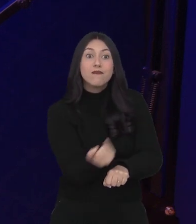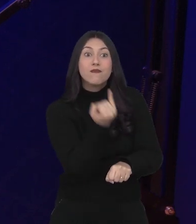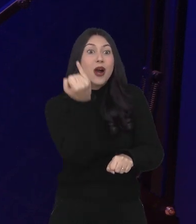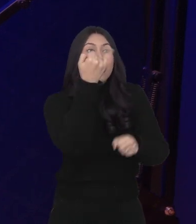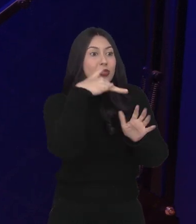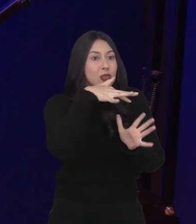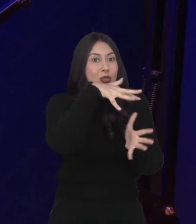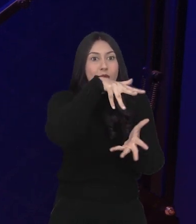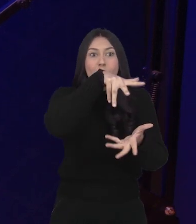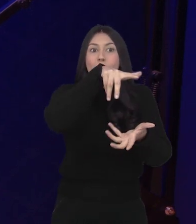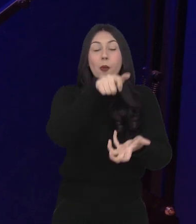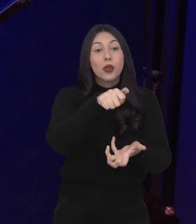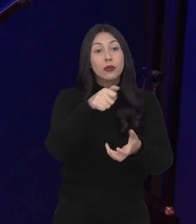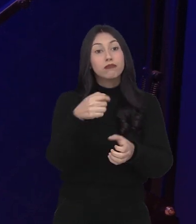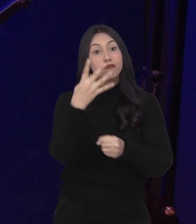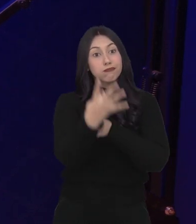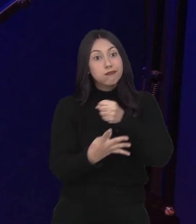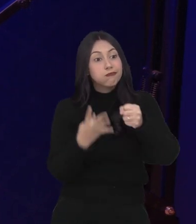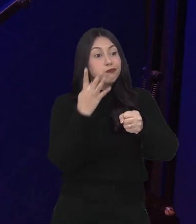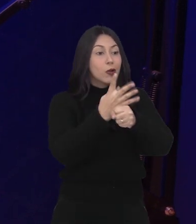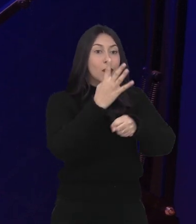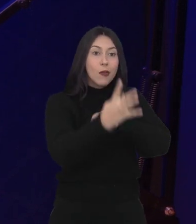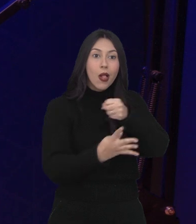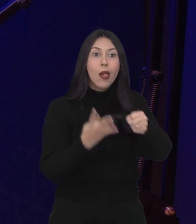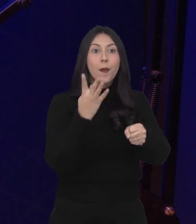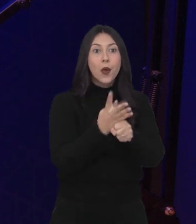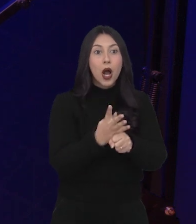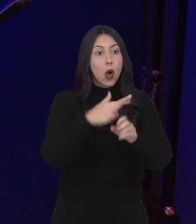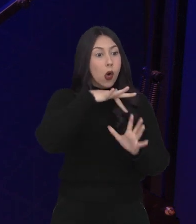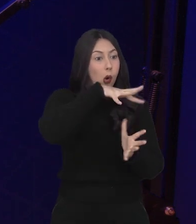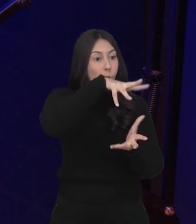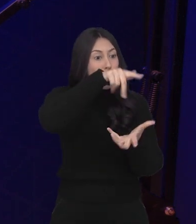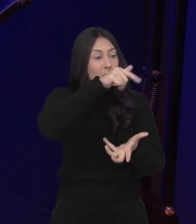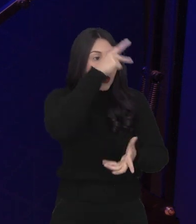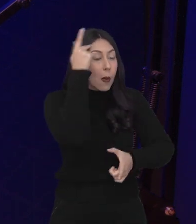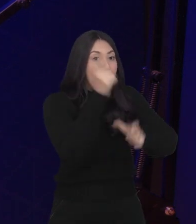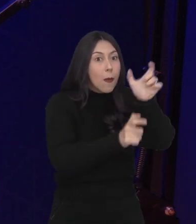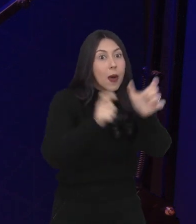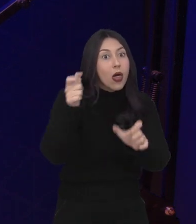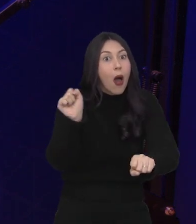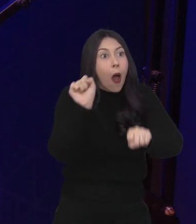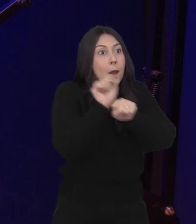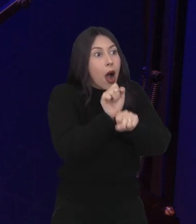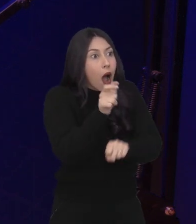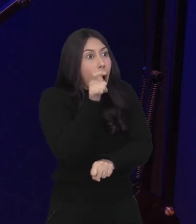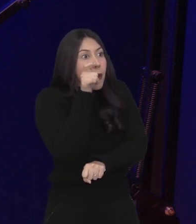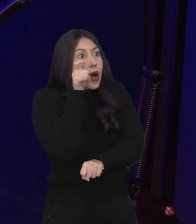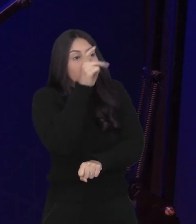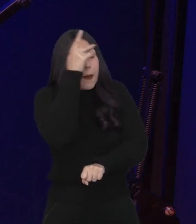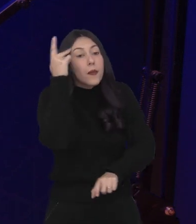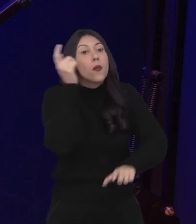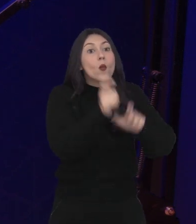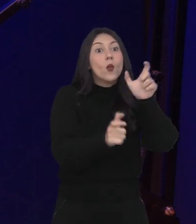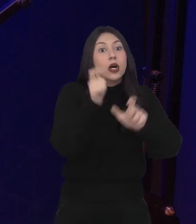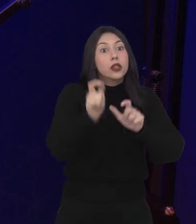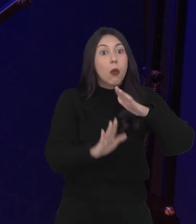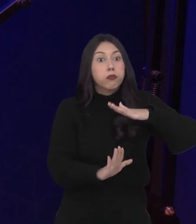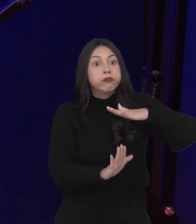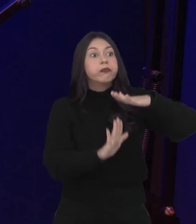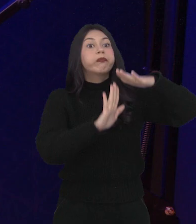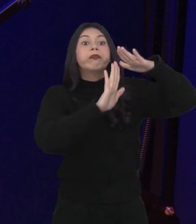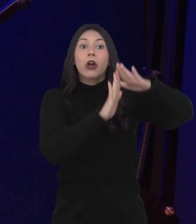importante e influente do planeta. De 4 em 4 anos, todo mundo para assistir atletas superando seus limites